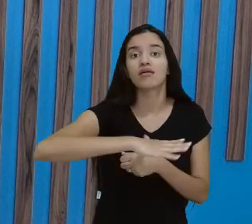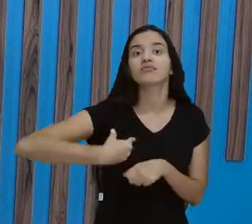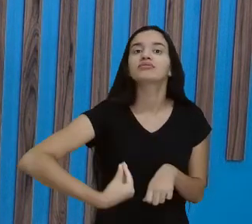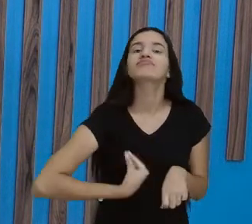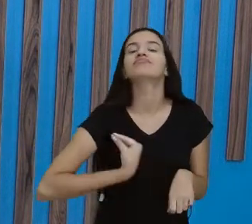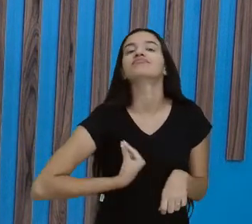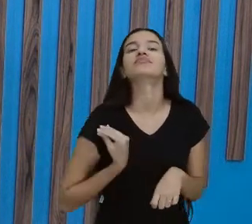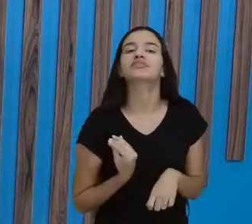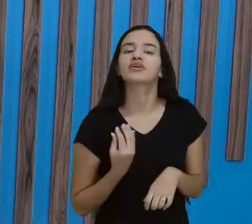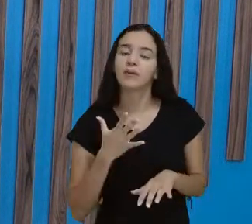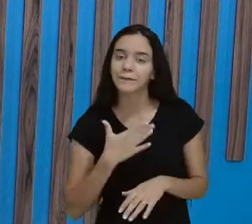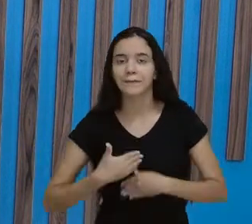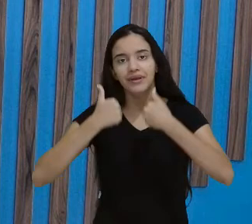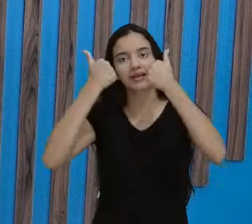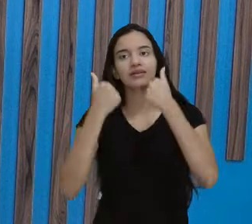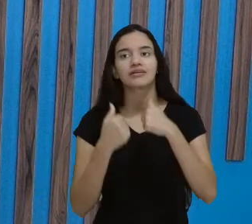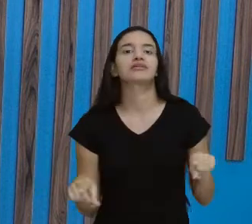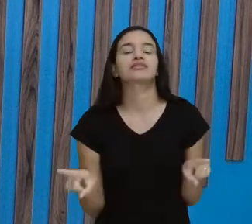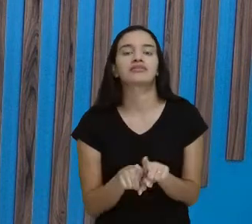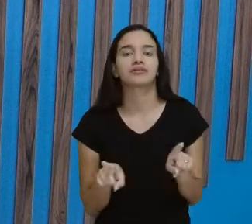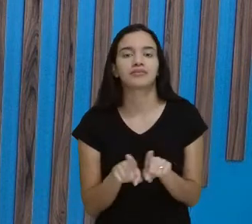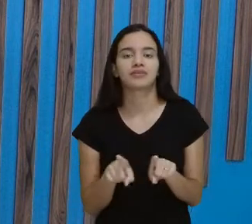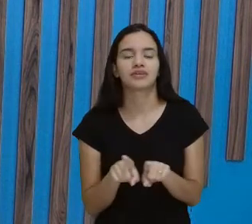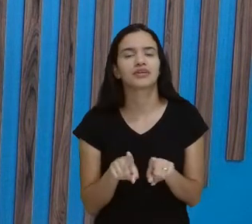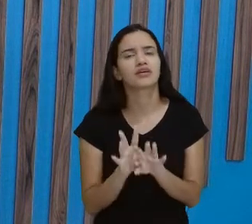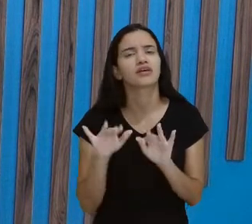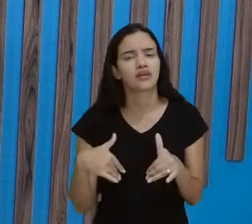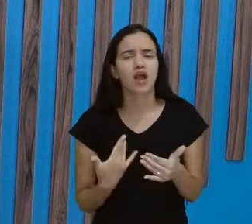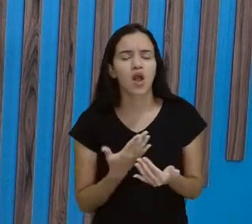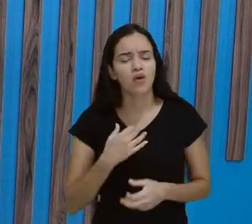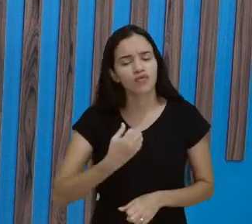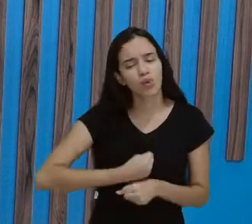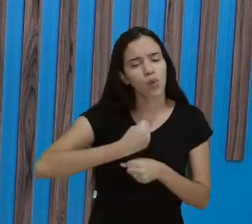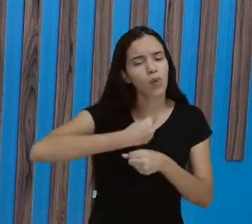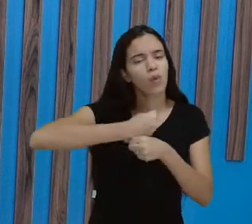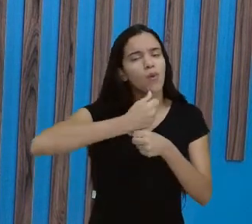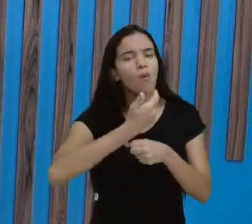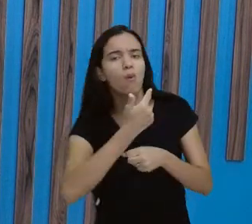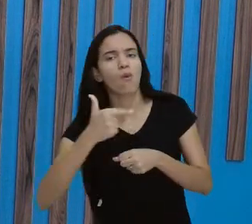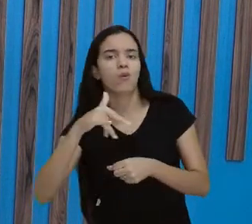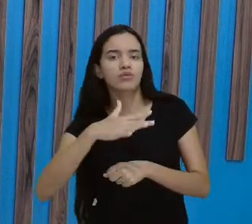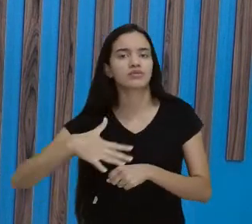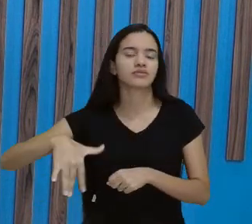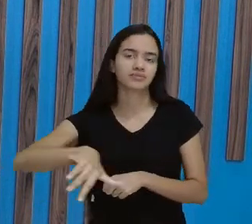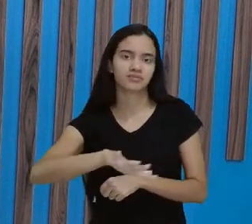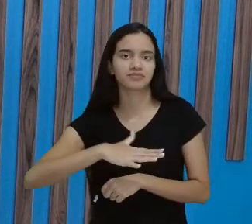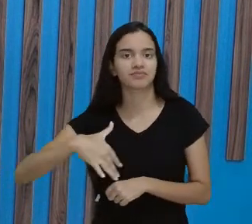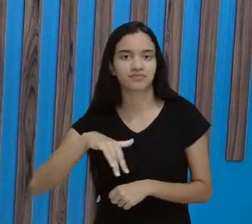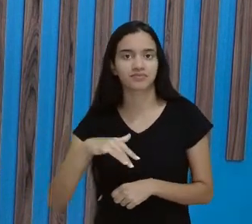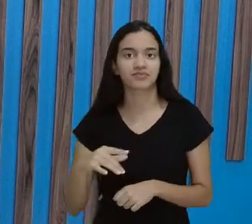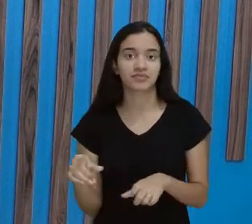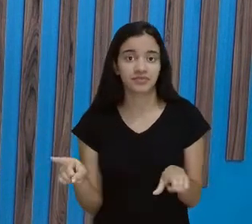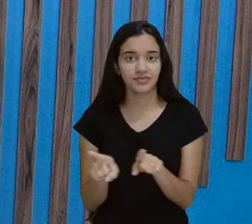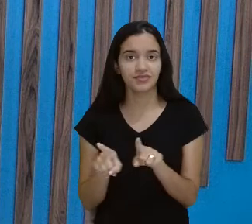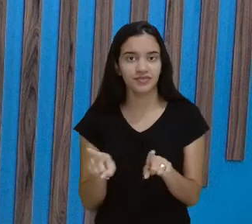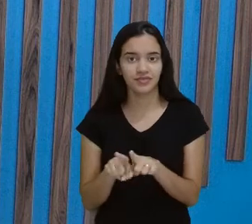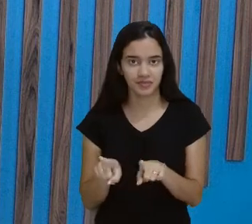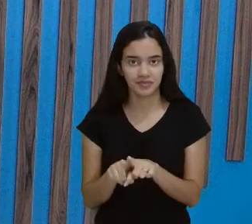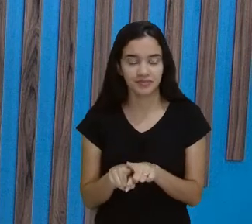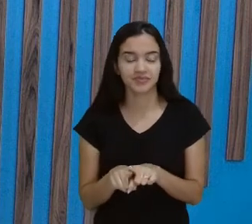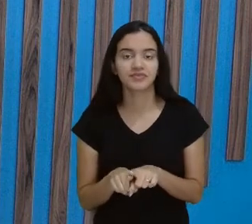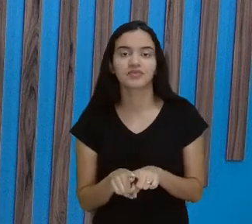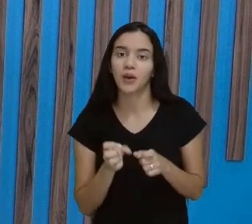vivência, onde fosse melhor, o seu abrigo. E aí foram construindo também outras áreas para o seu